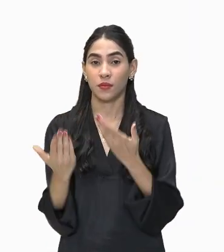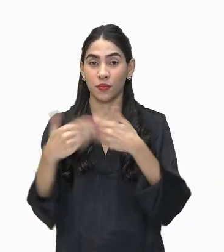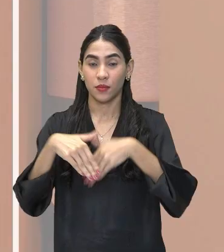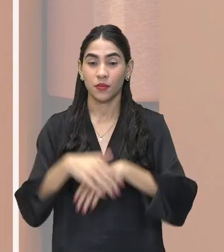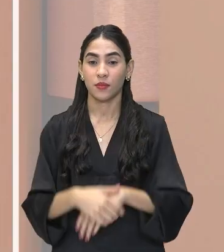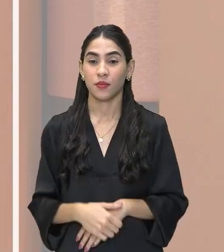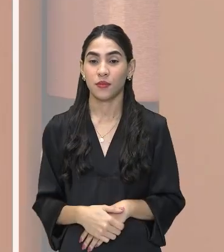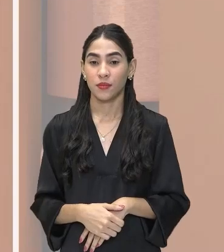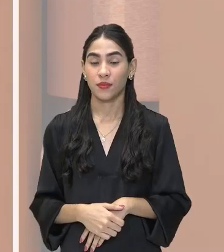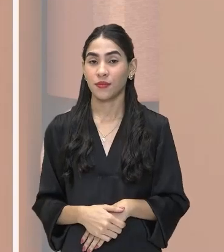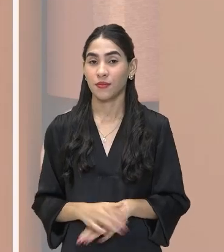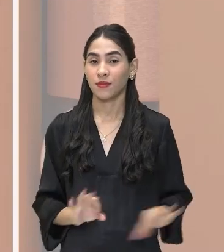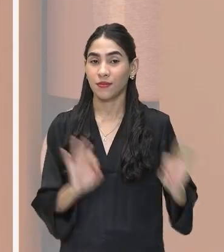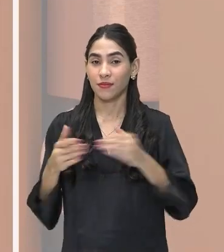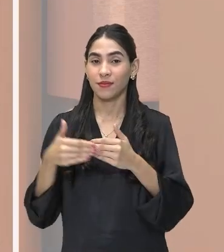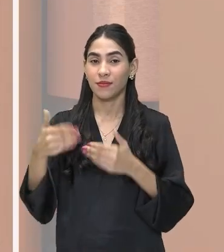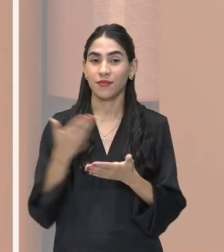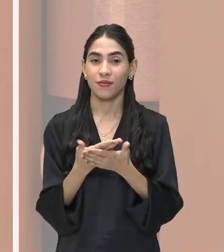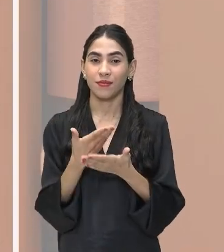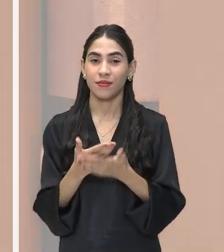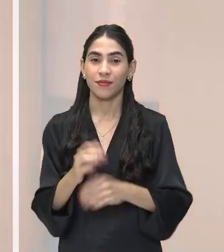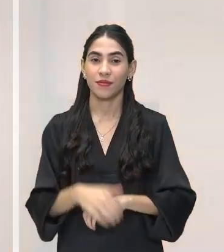avaliação. Vamos para a nossa aula?